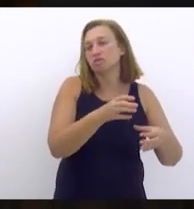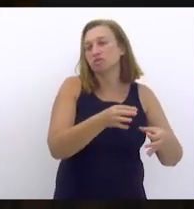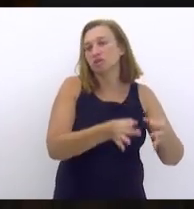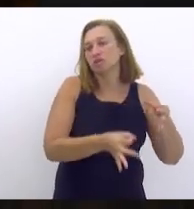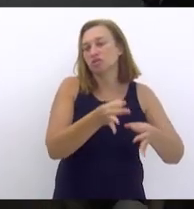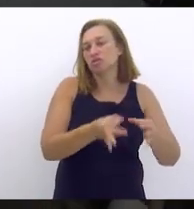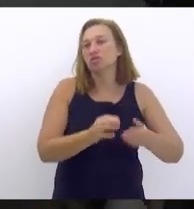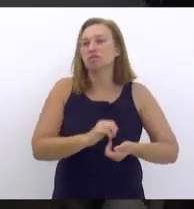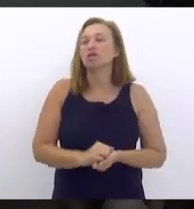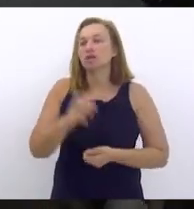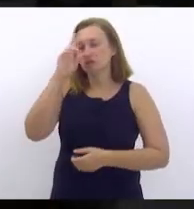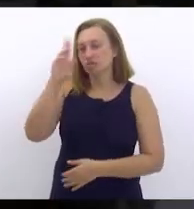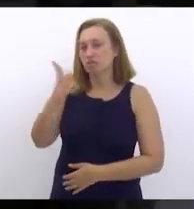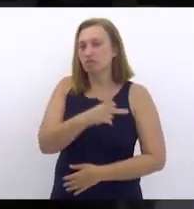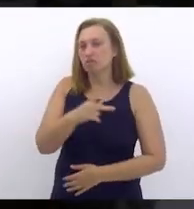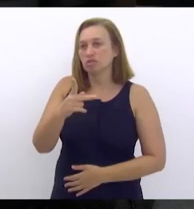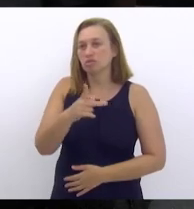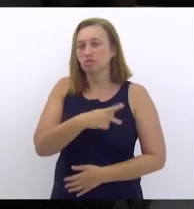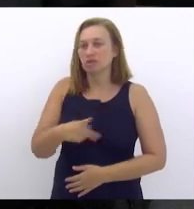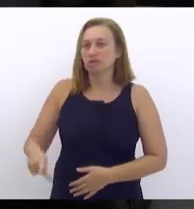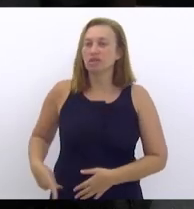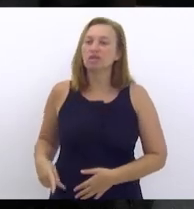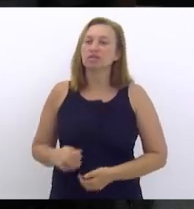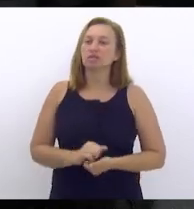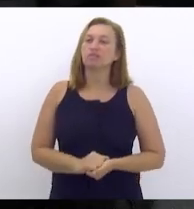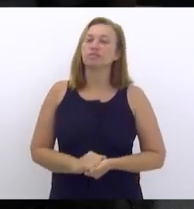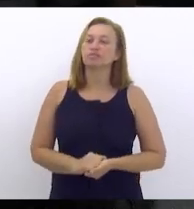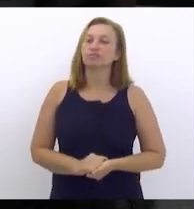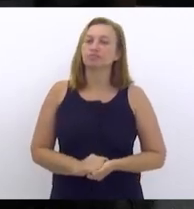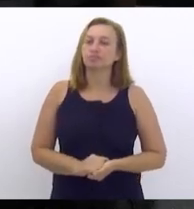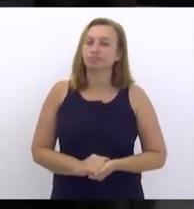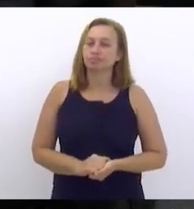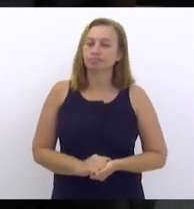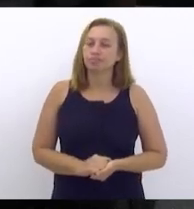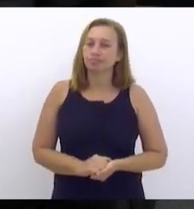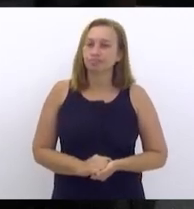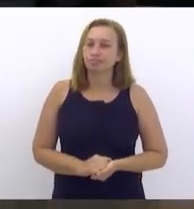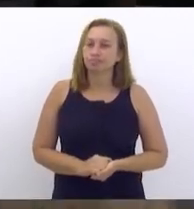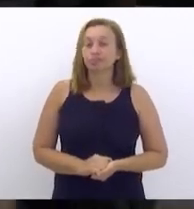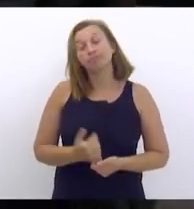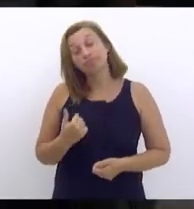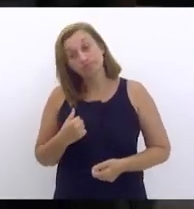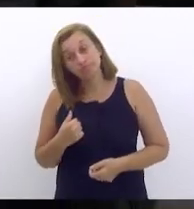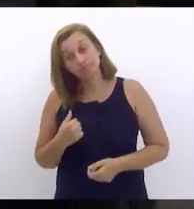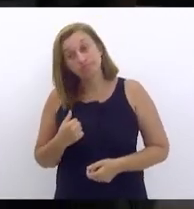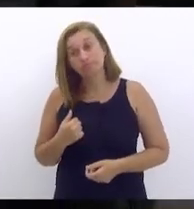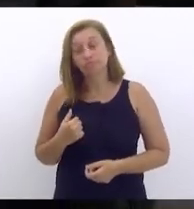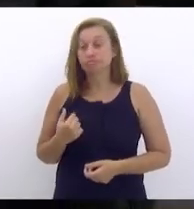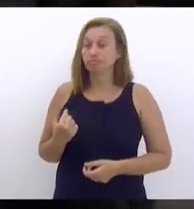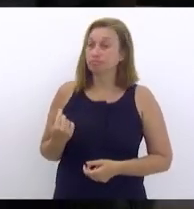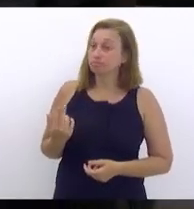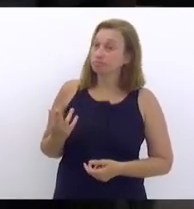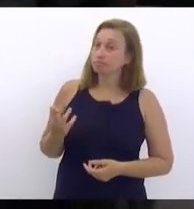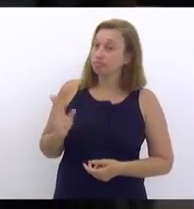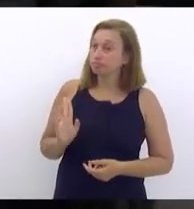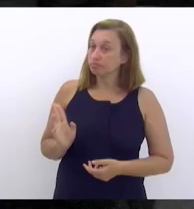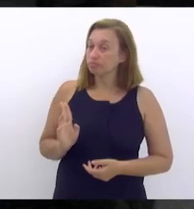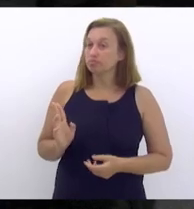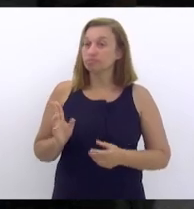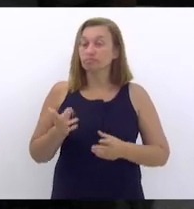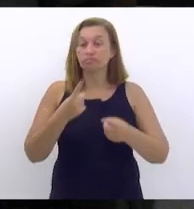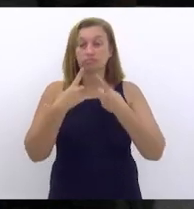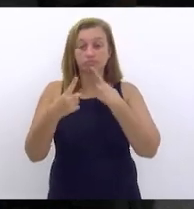por favor. Senhor presidente, eu estava me inscrevendo para discutir a